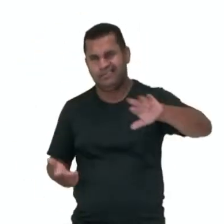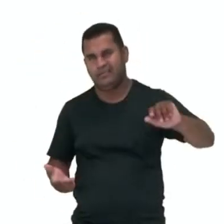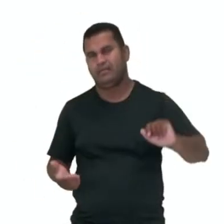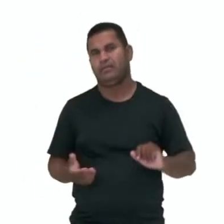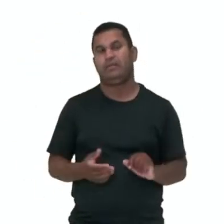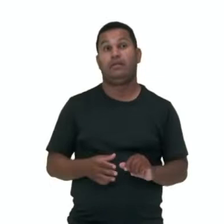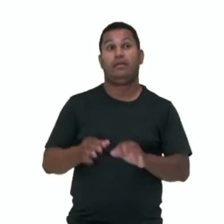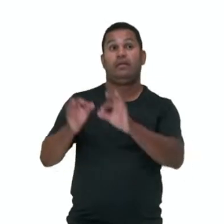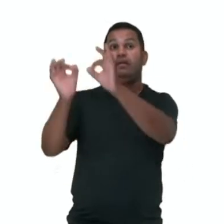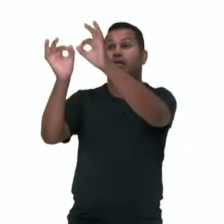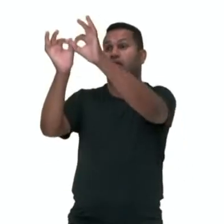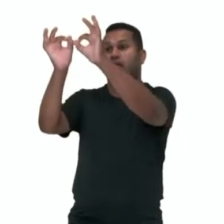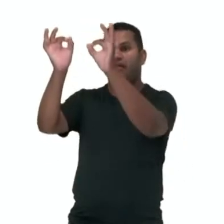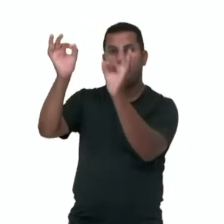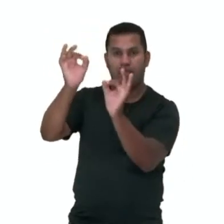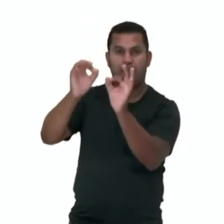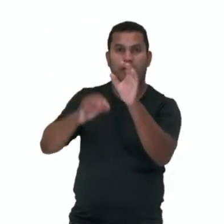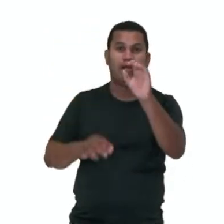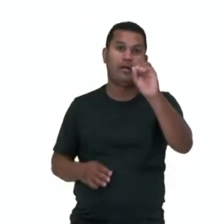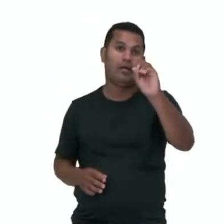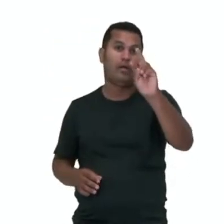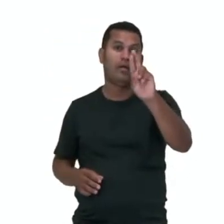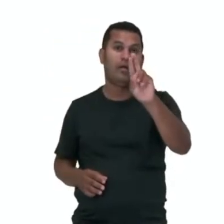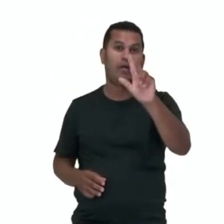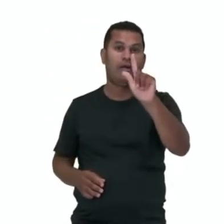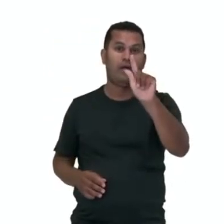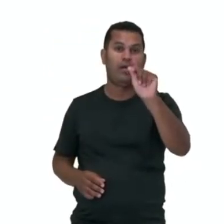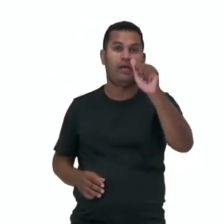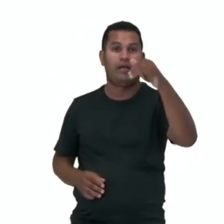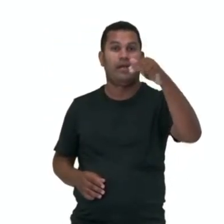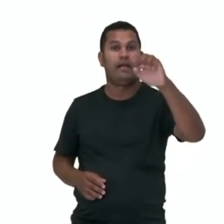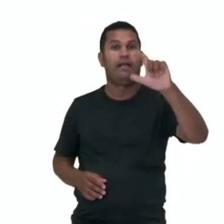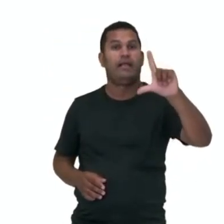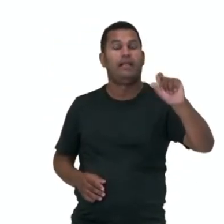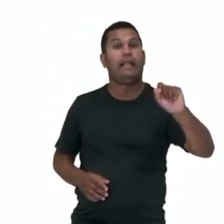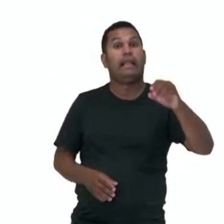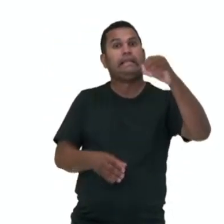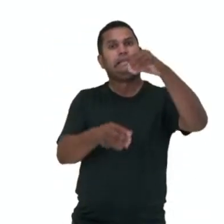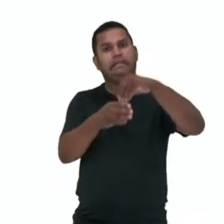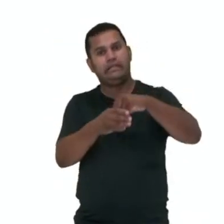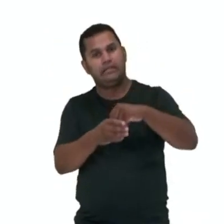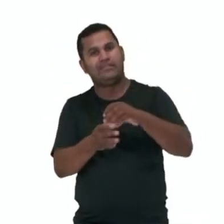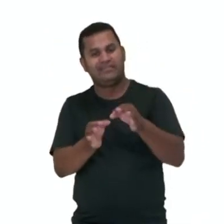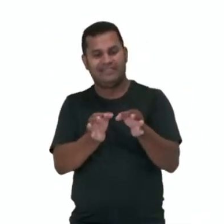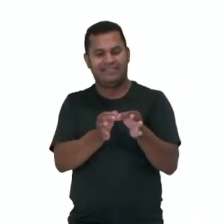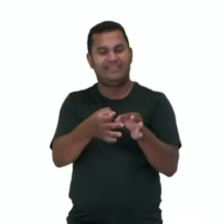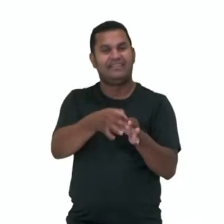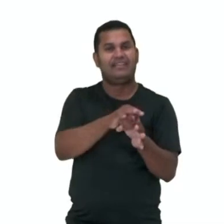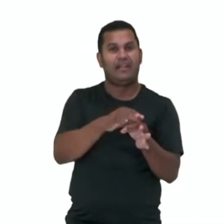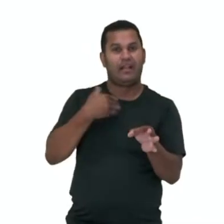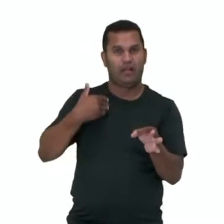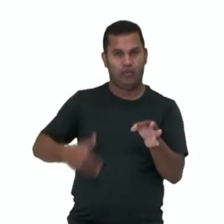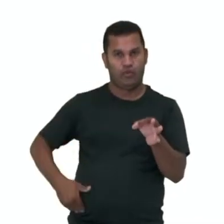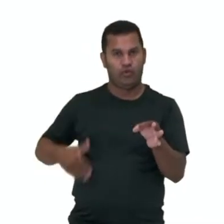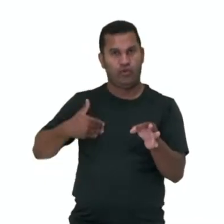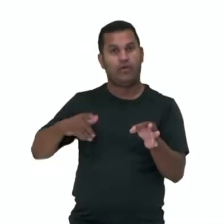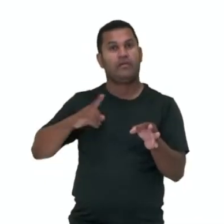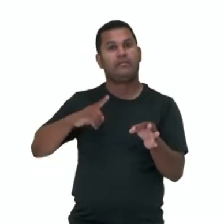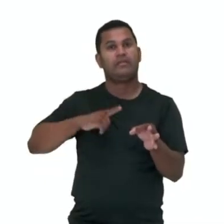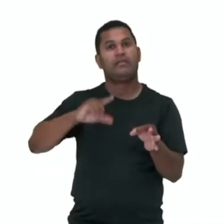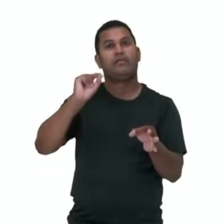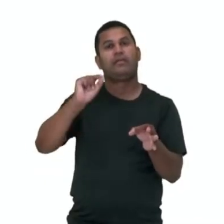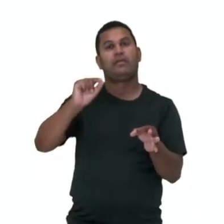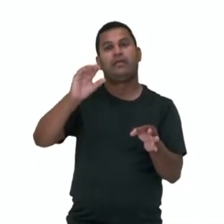moléculas formam uma organela. Por exemplo, a mitocôndria, que é uma organela que tem na célula. Várias organelas formam uma